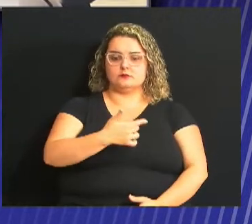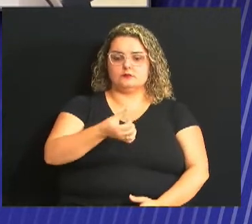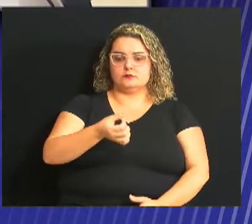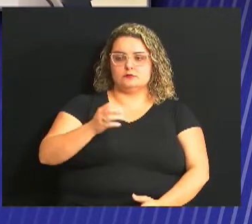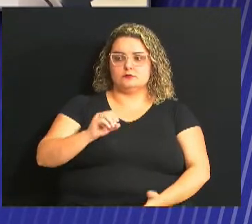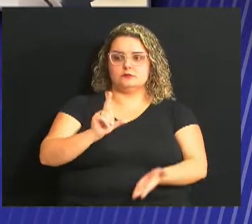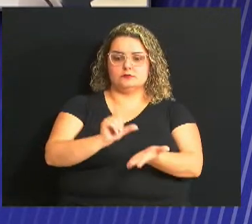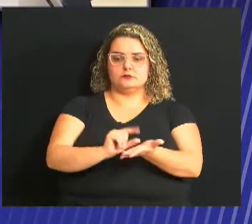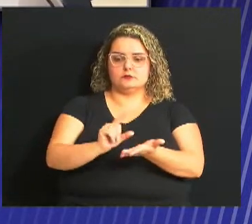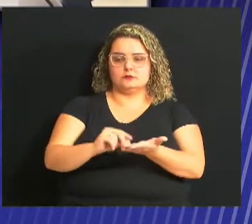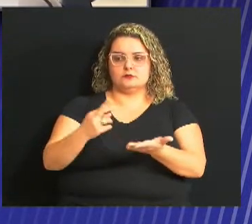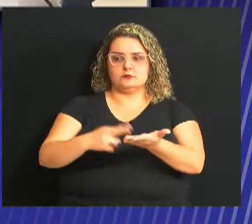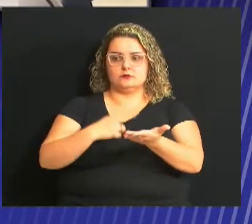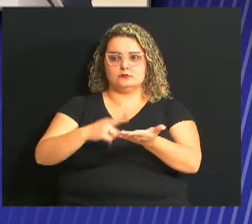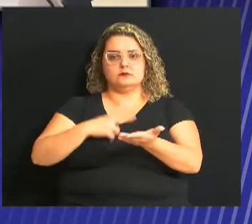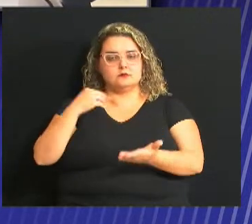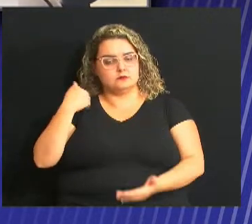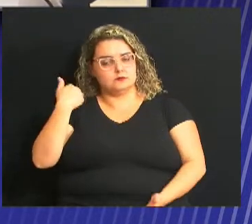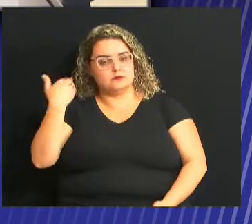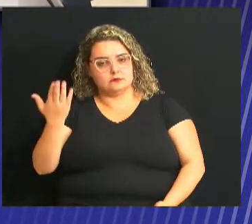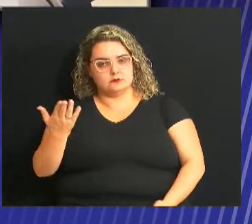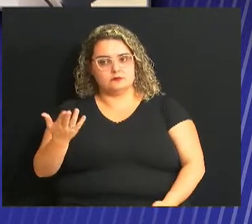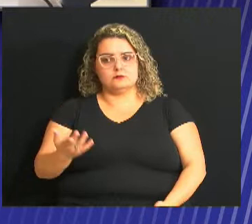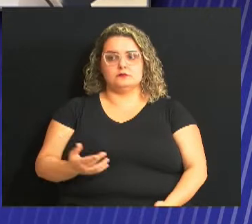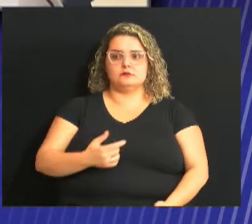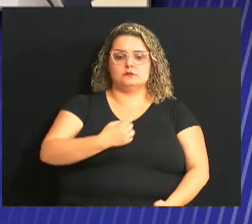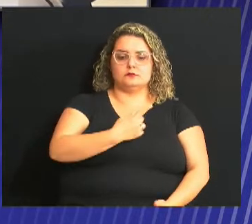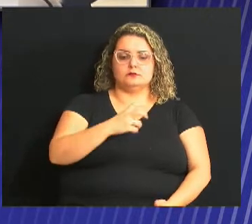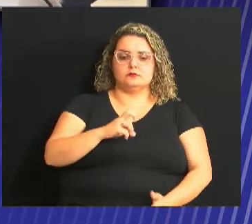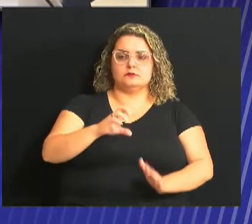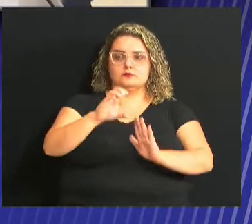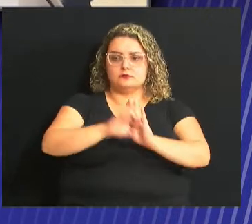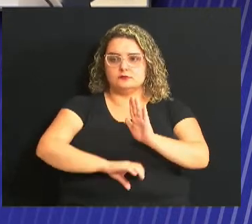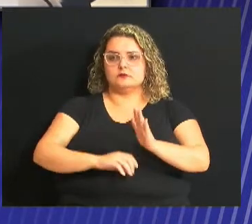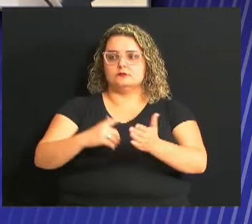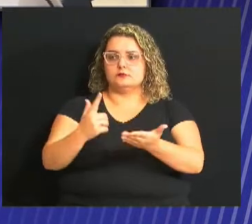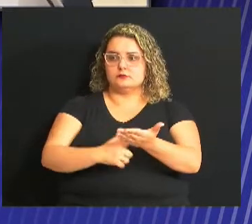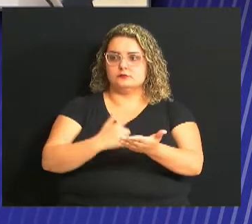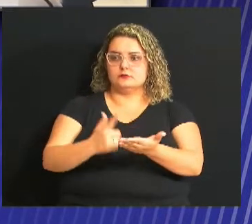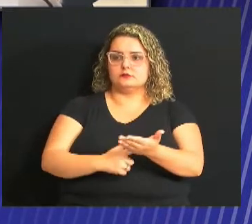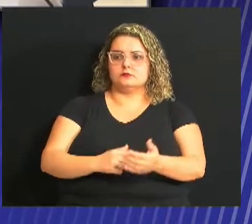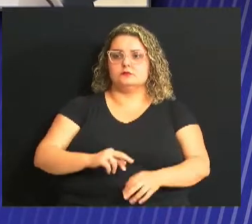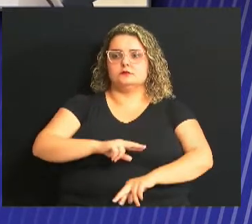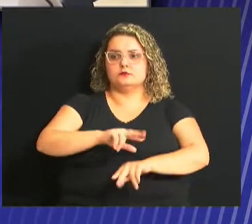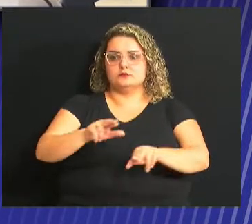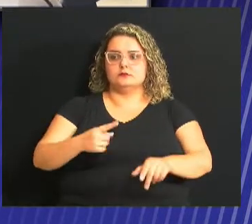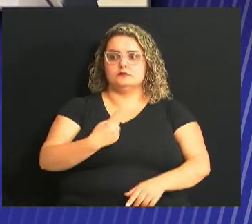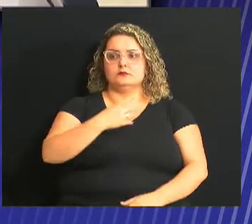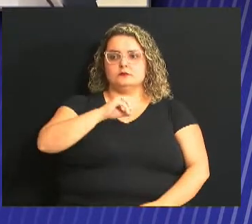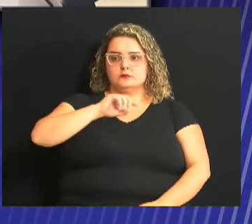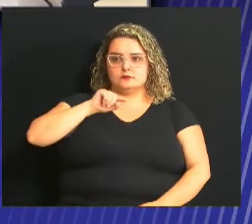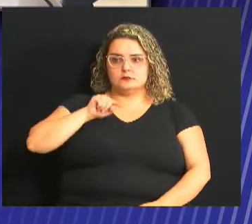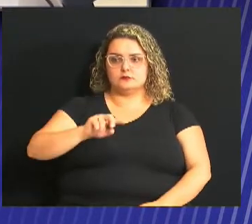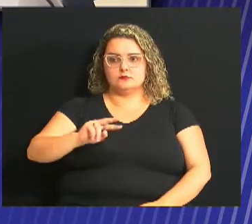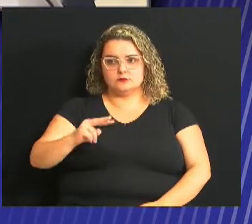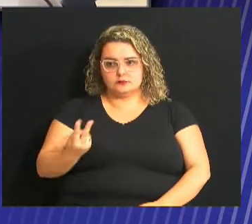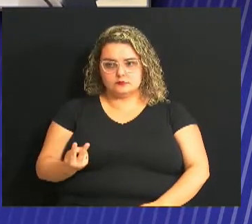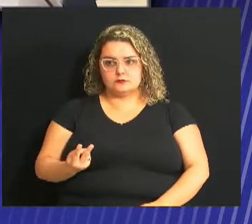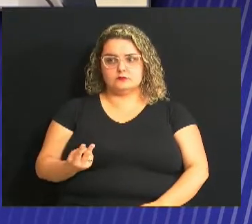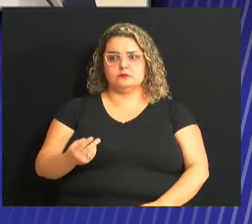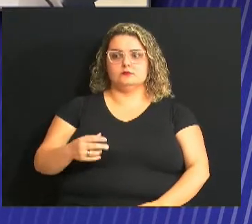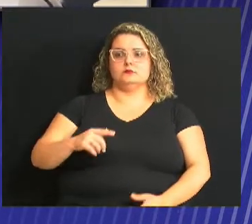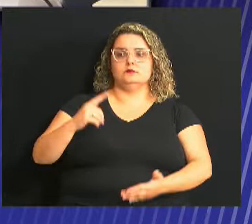em revistas internacionais, 15 capítulos de livros, tendo sido citado em mais de 10 mil vezes na literatura científica